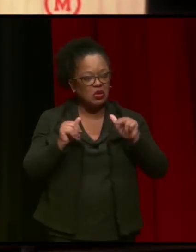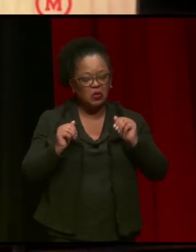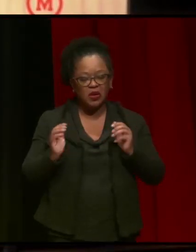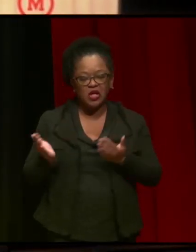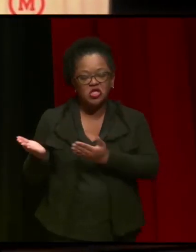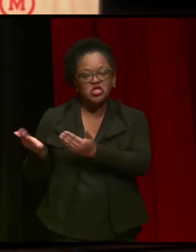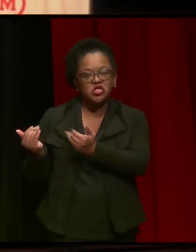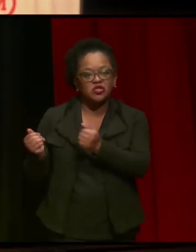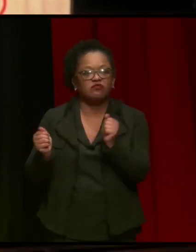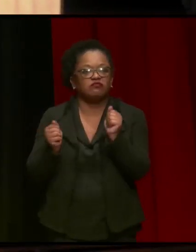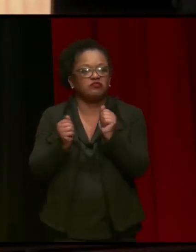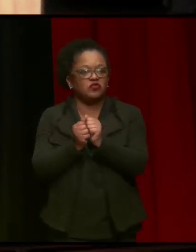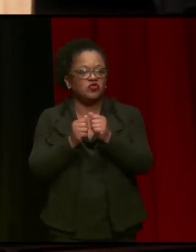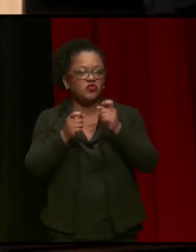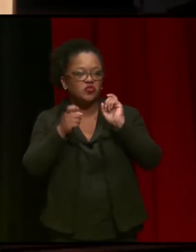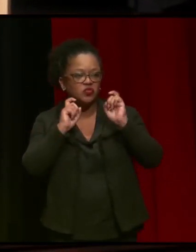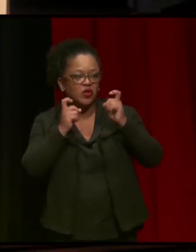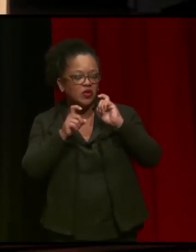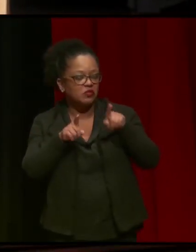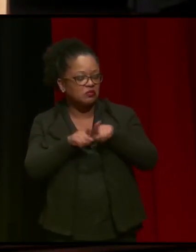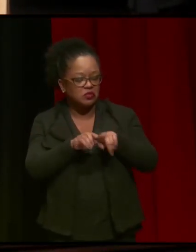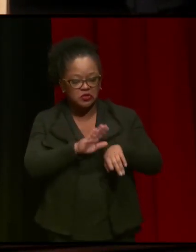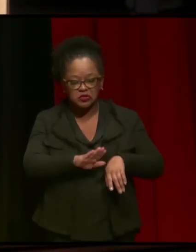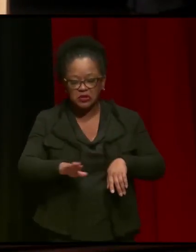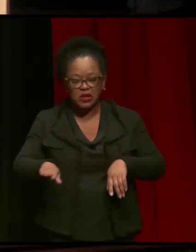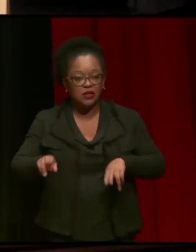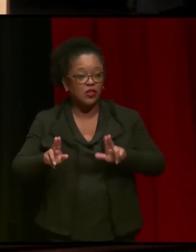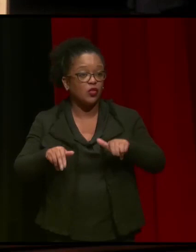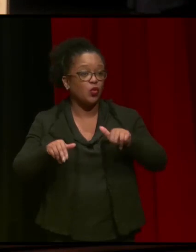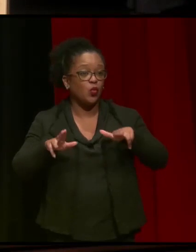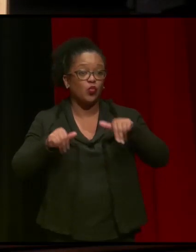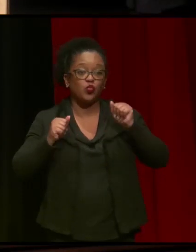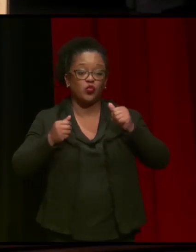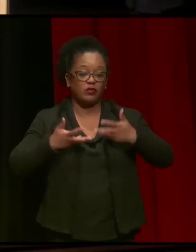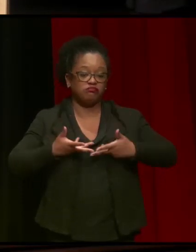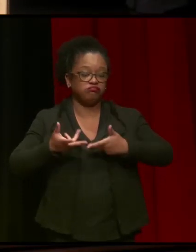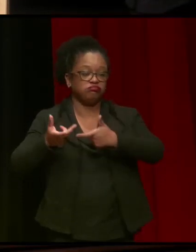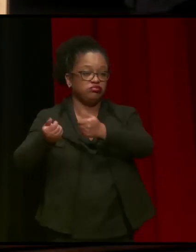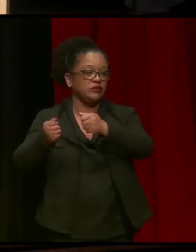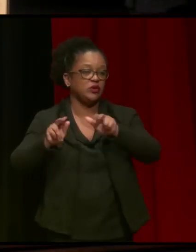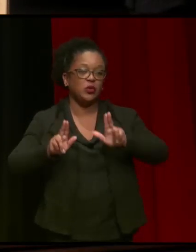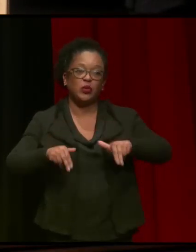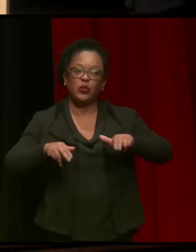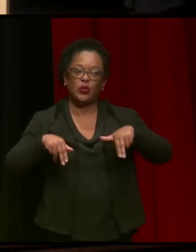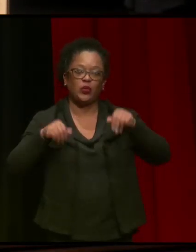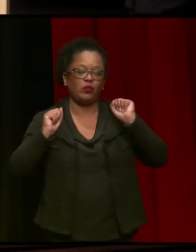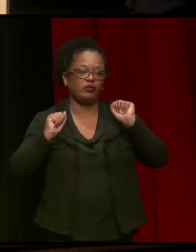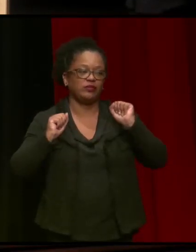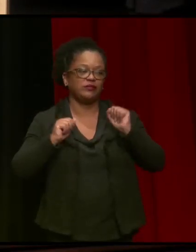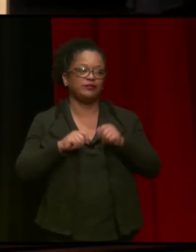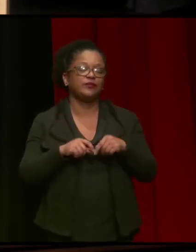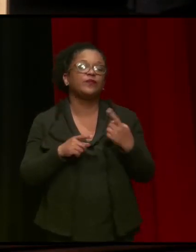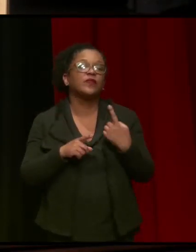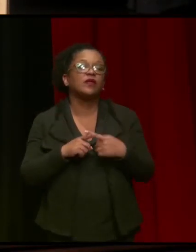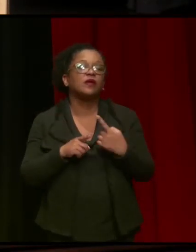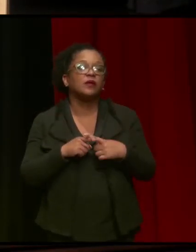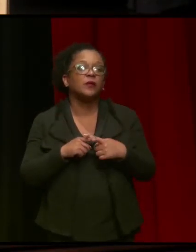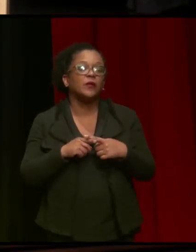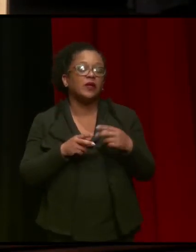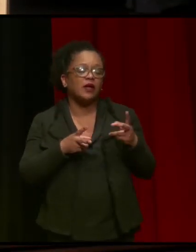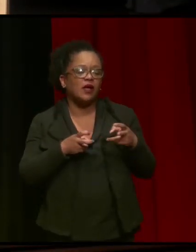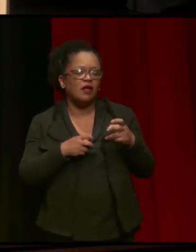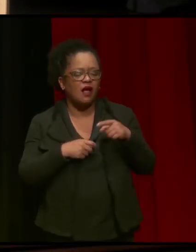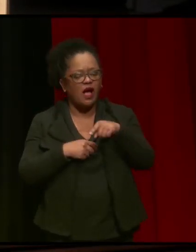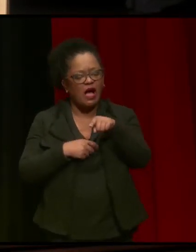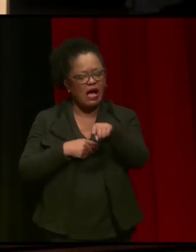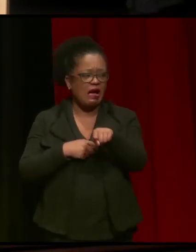nunca foi convidado para uma reunião de criança. Ele nunca foi convidado para nada. E simplesmente porque eles olhavam para o meu filho e